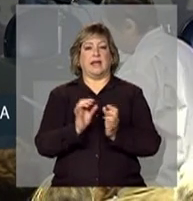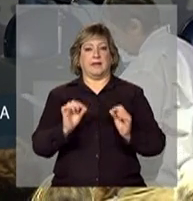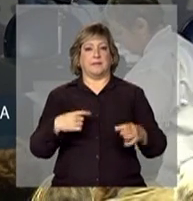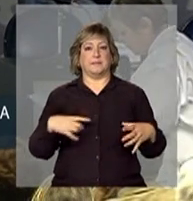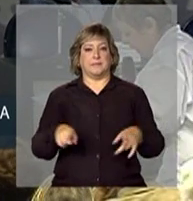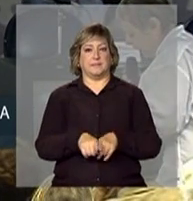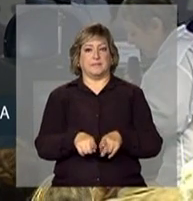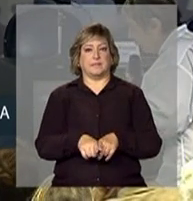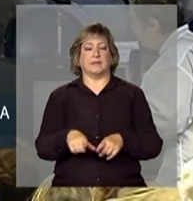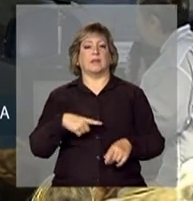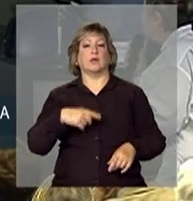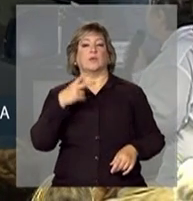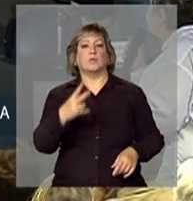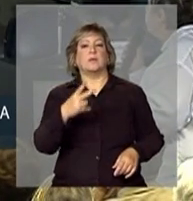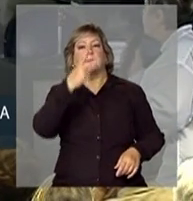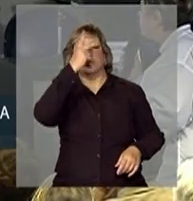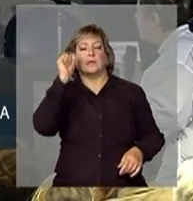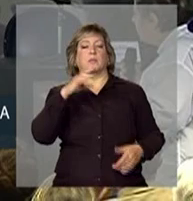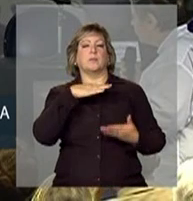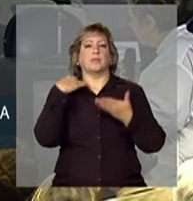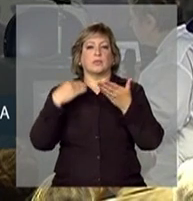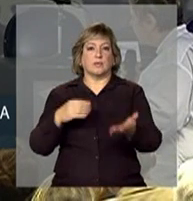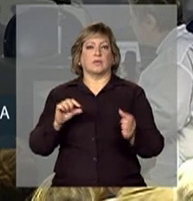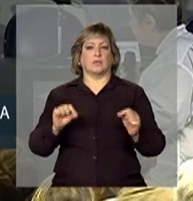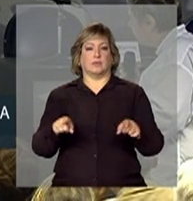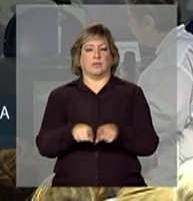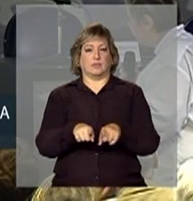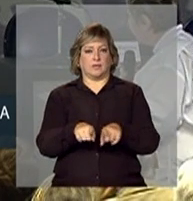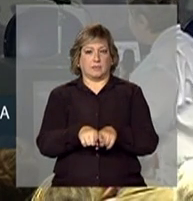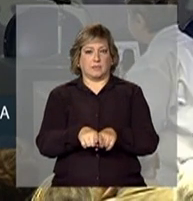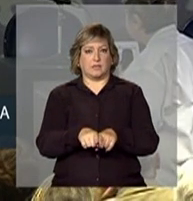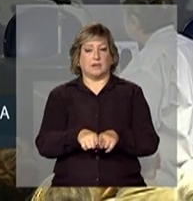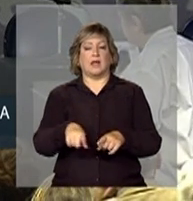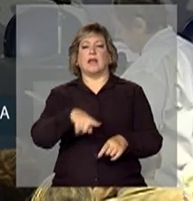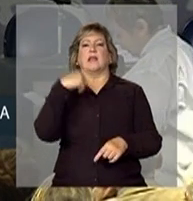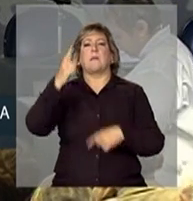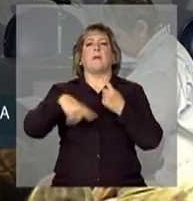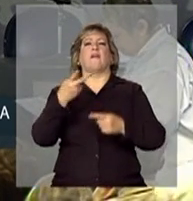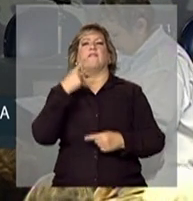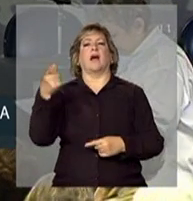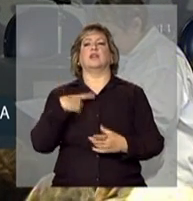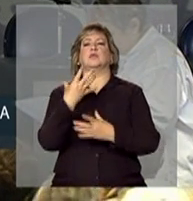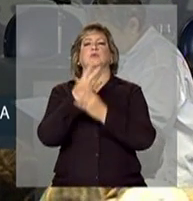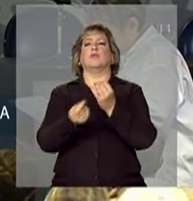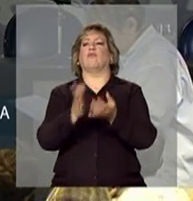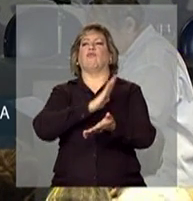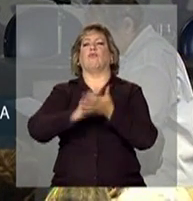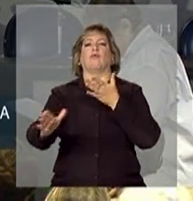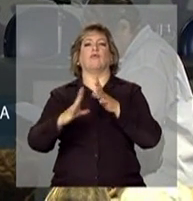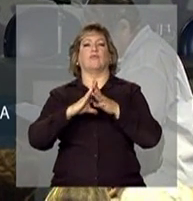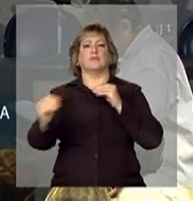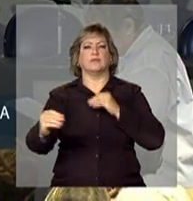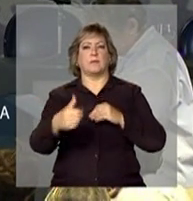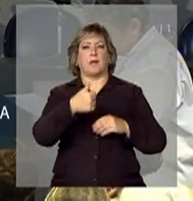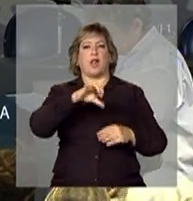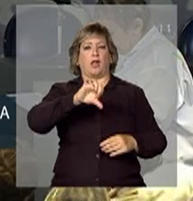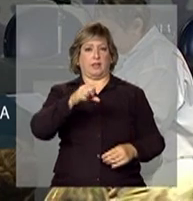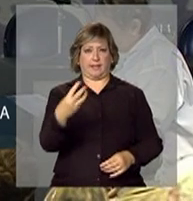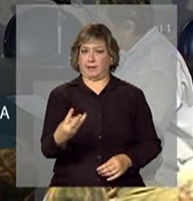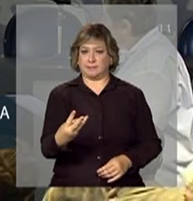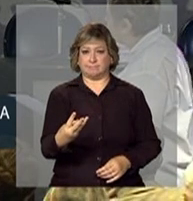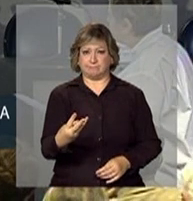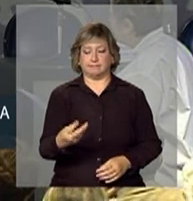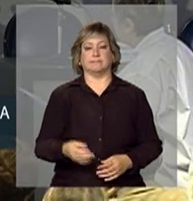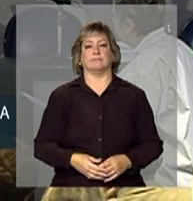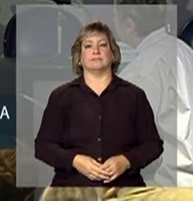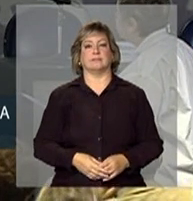pessoas mortas e informa ao governo brasileiro, ao Estado brasileiro, que ela está foragida em 1993.